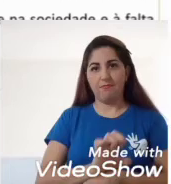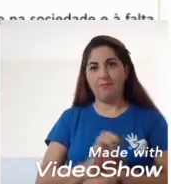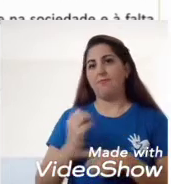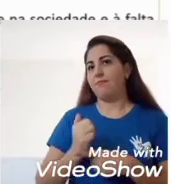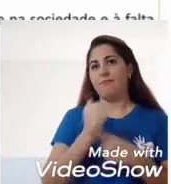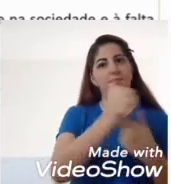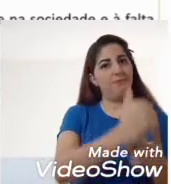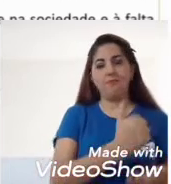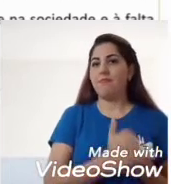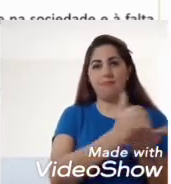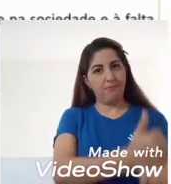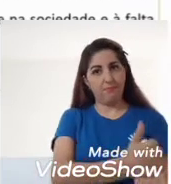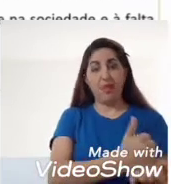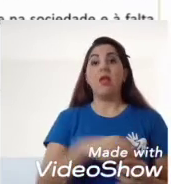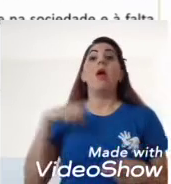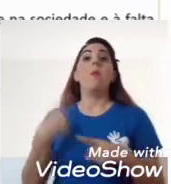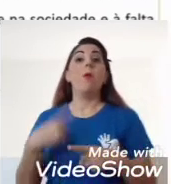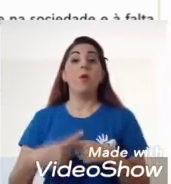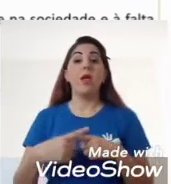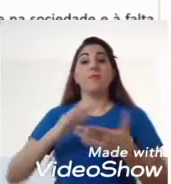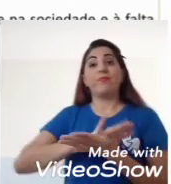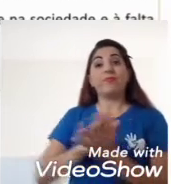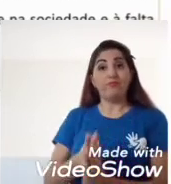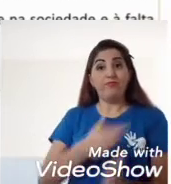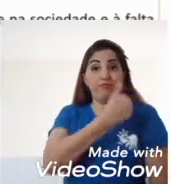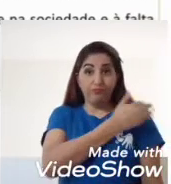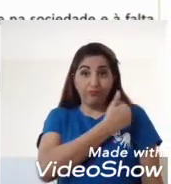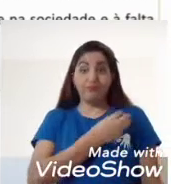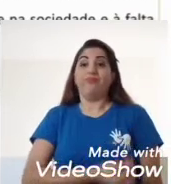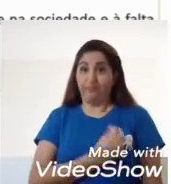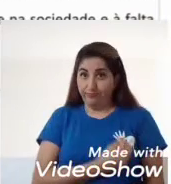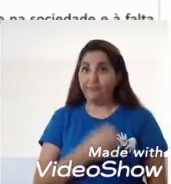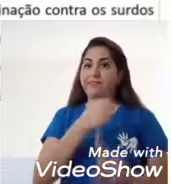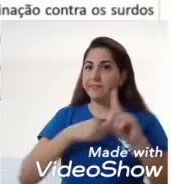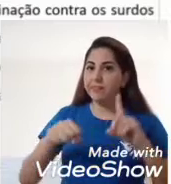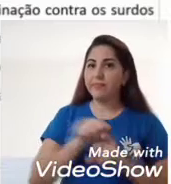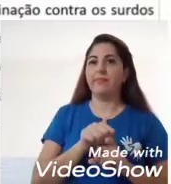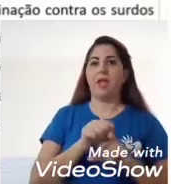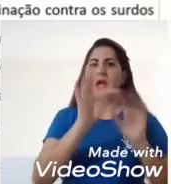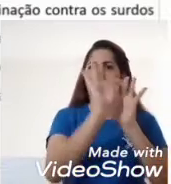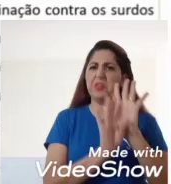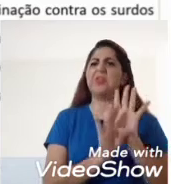causa do preconceito ainda existente na sociedade. Tá? Então, fica aí um texto muito bem elaborado.